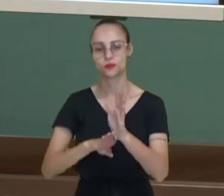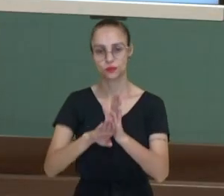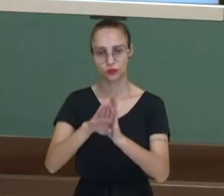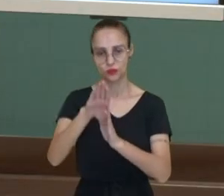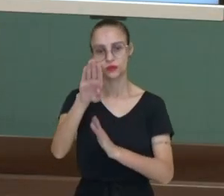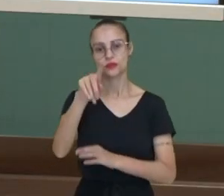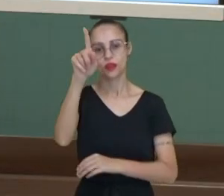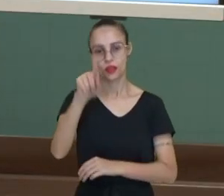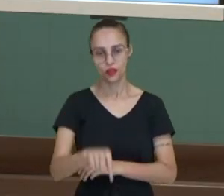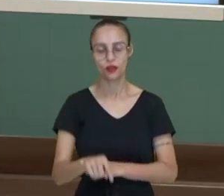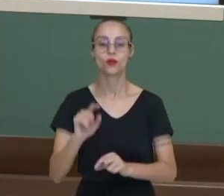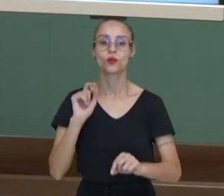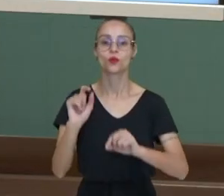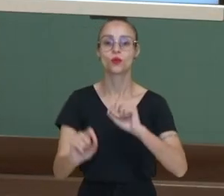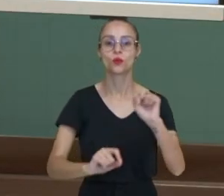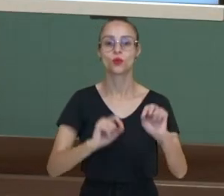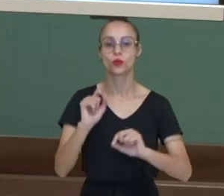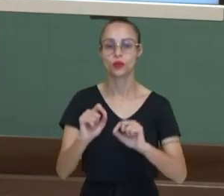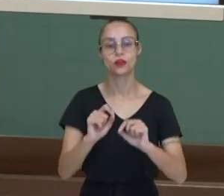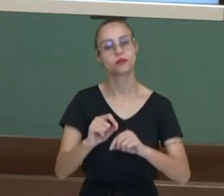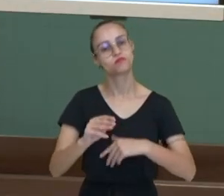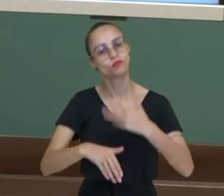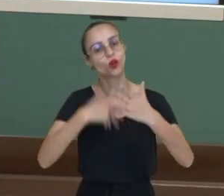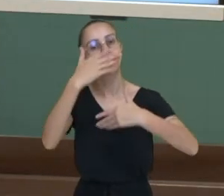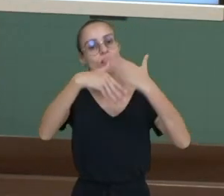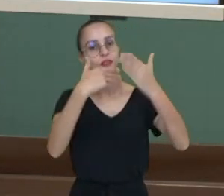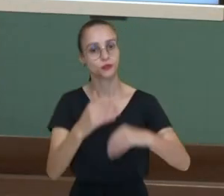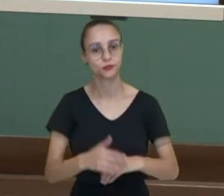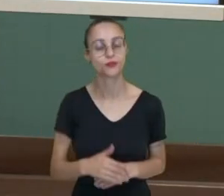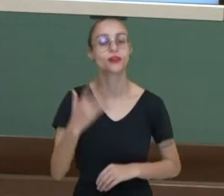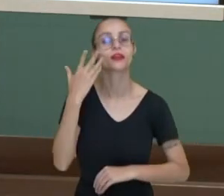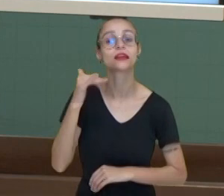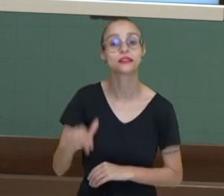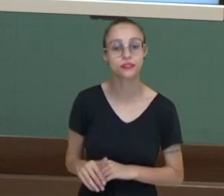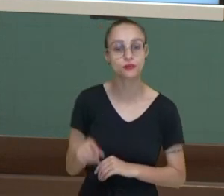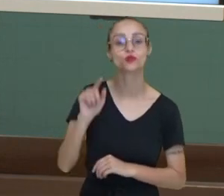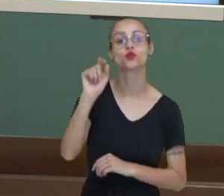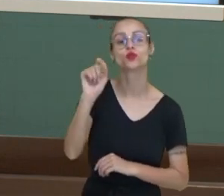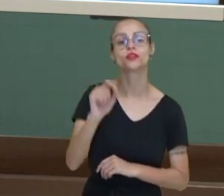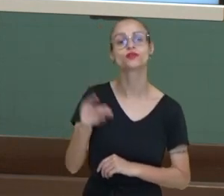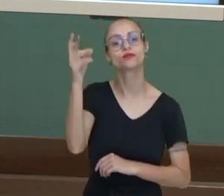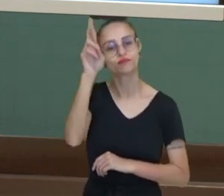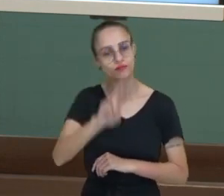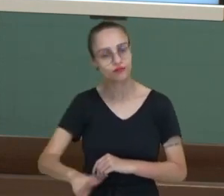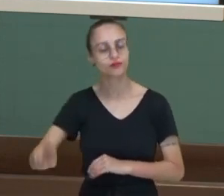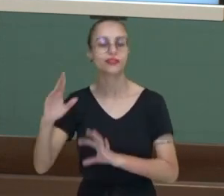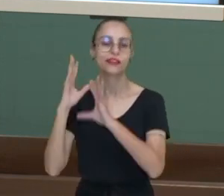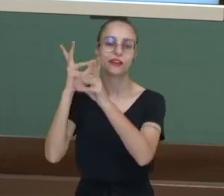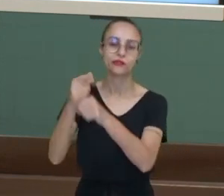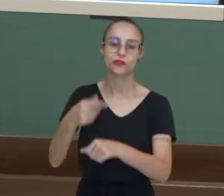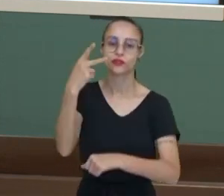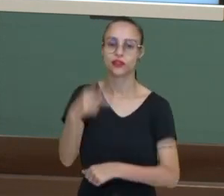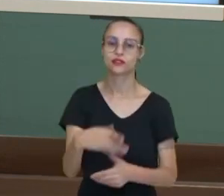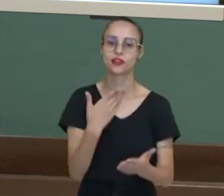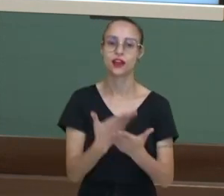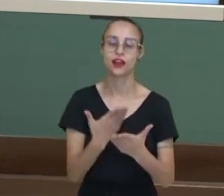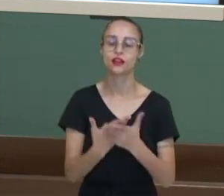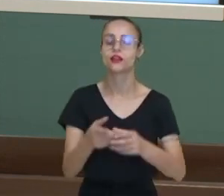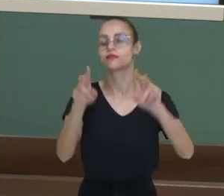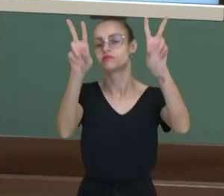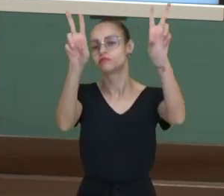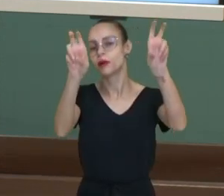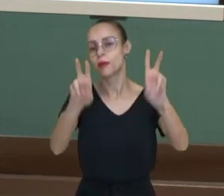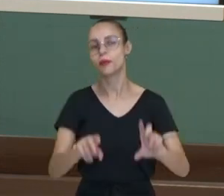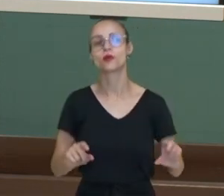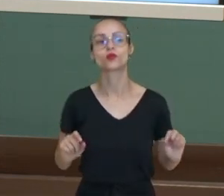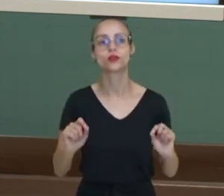esse Brasil, essa ideia de progresso. Criança, o que você reviu na aula de hoje, o que você retomou de assuntos aí